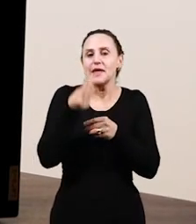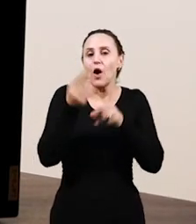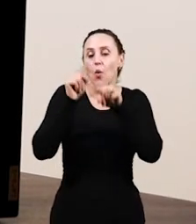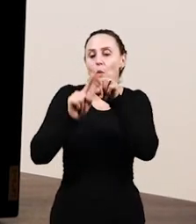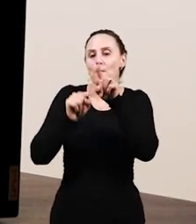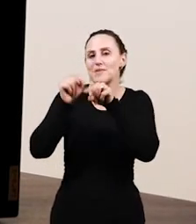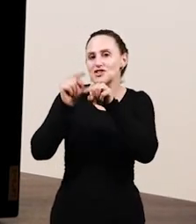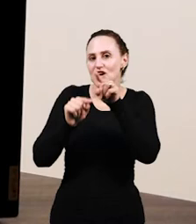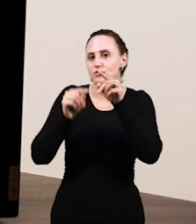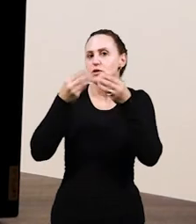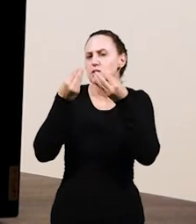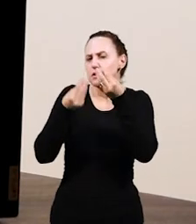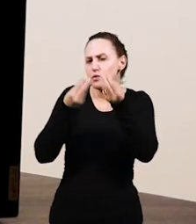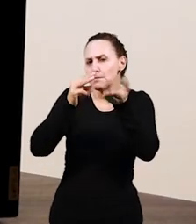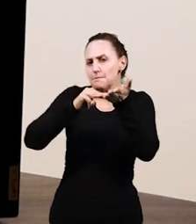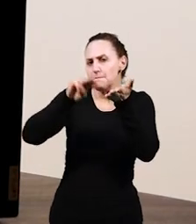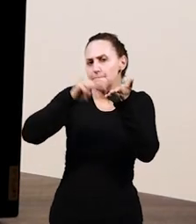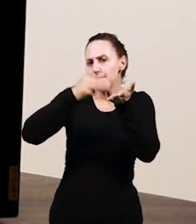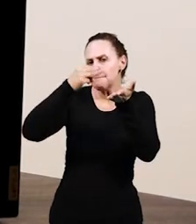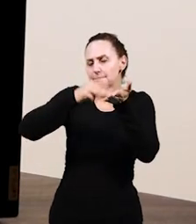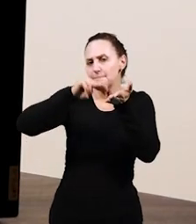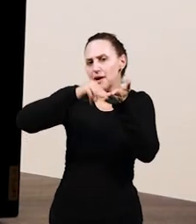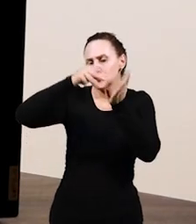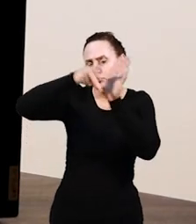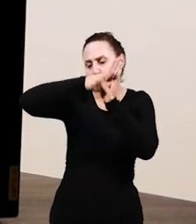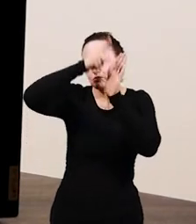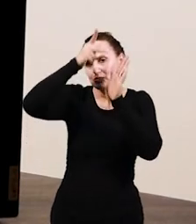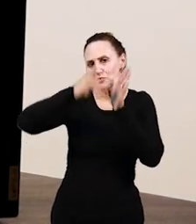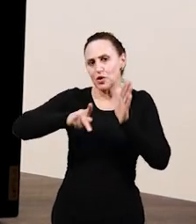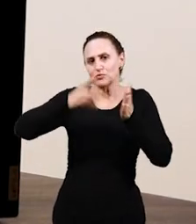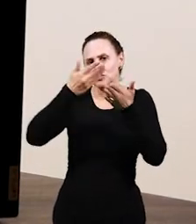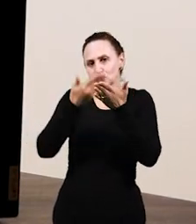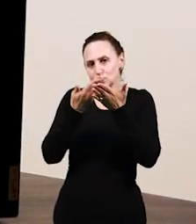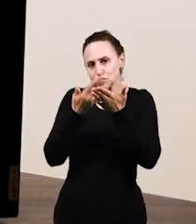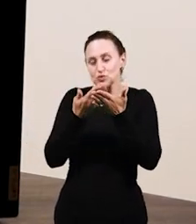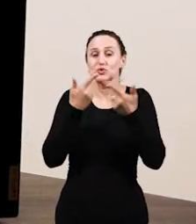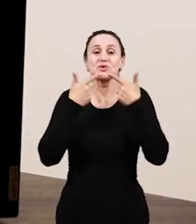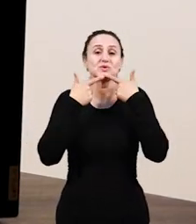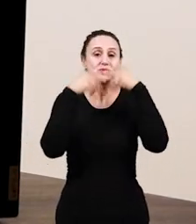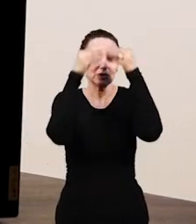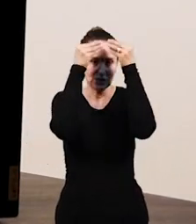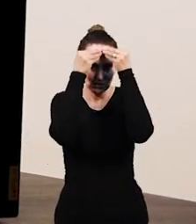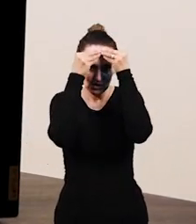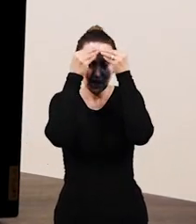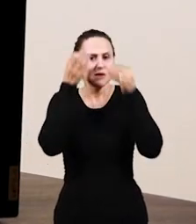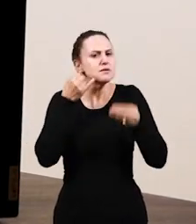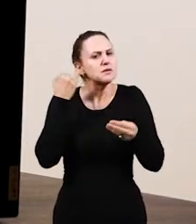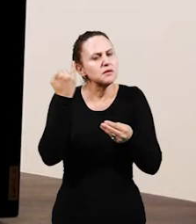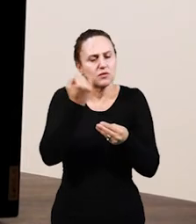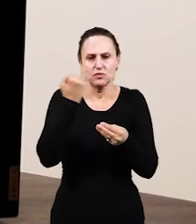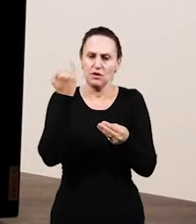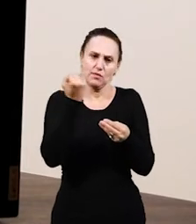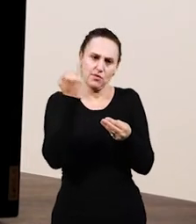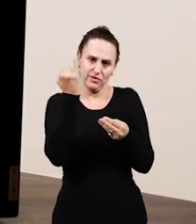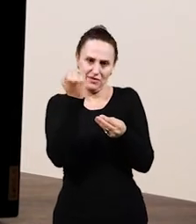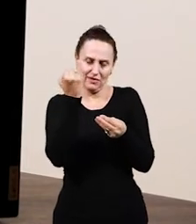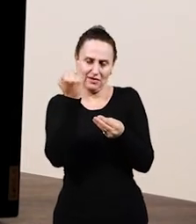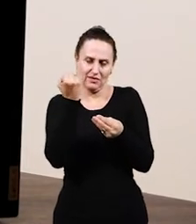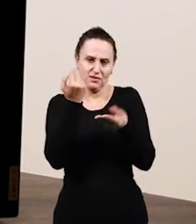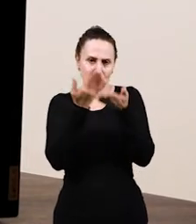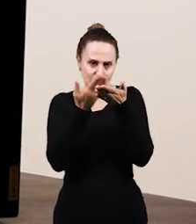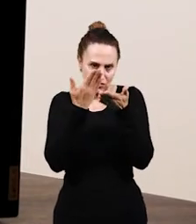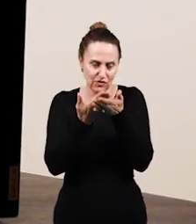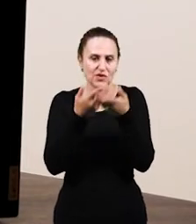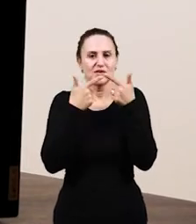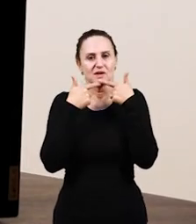o método a ser utilizado nos estudos da linguagem né Então essa importância do curso de linguística geral para os